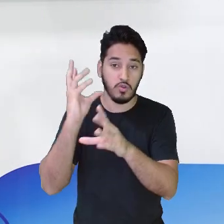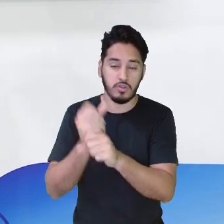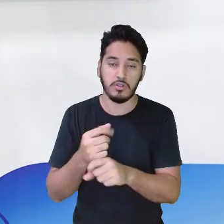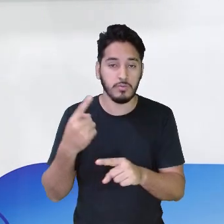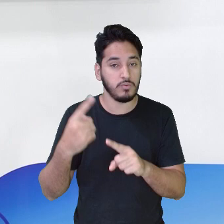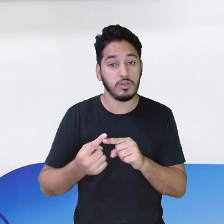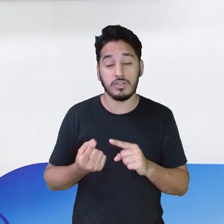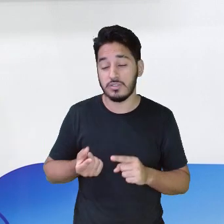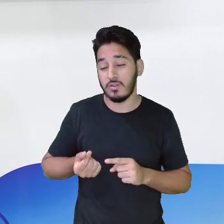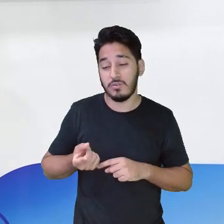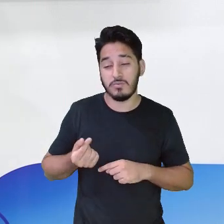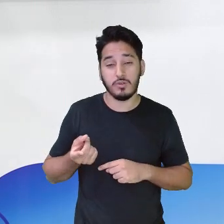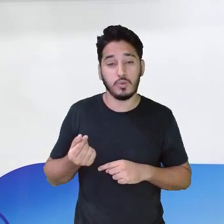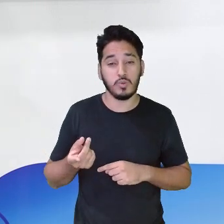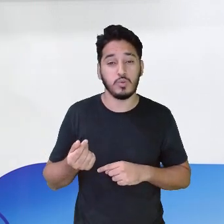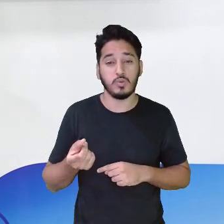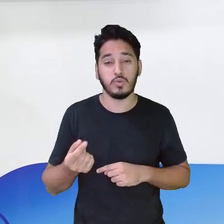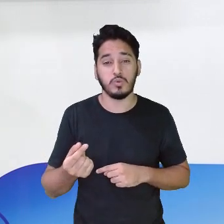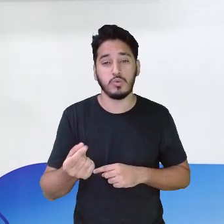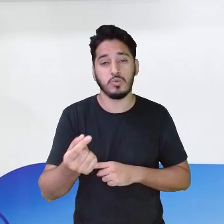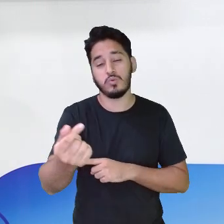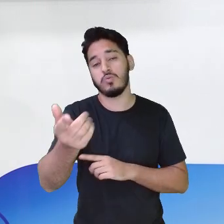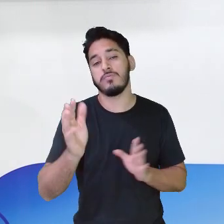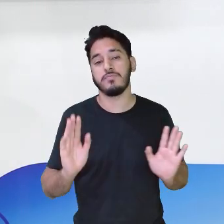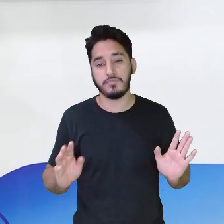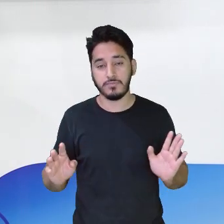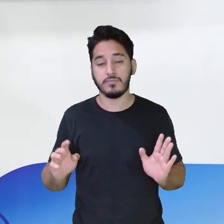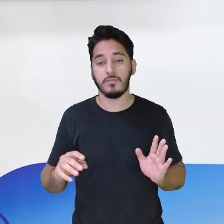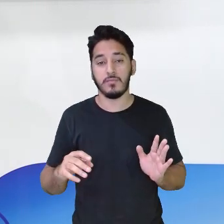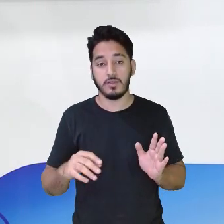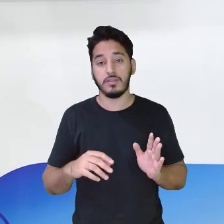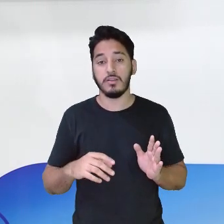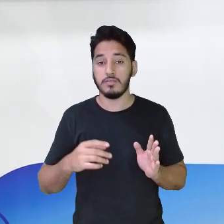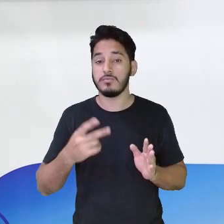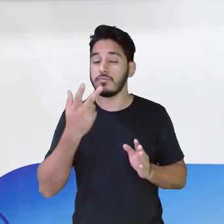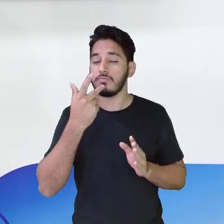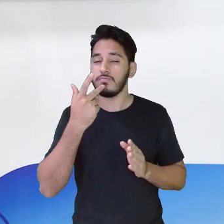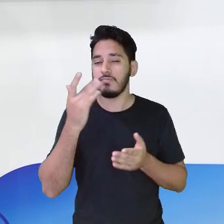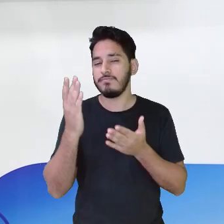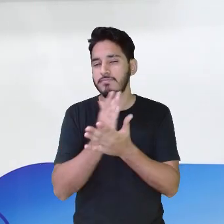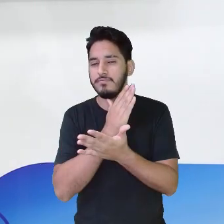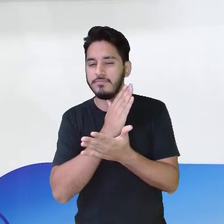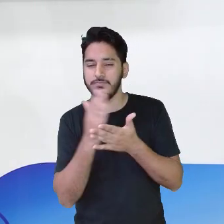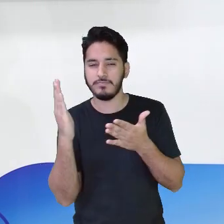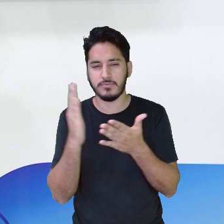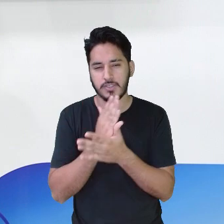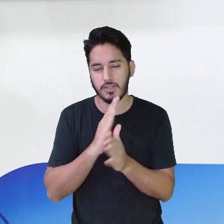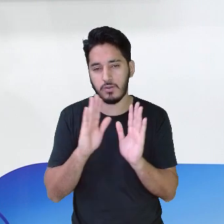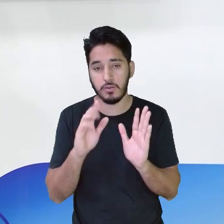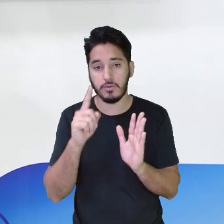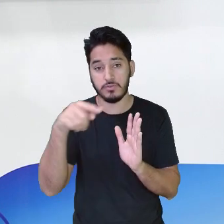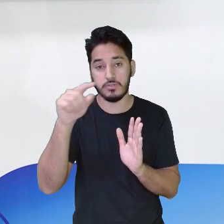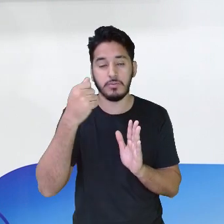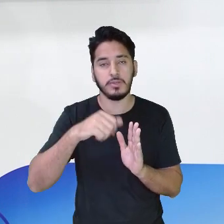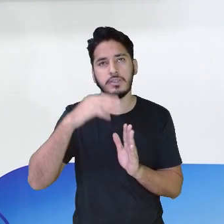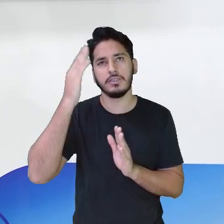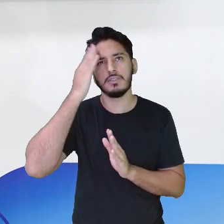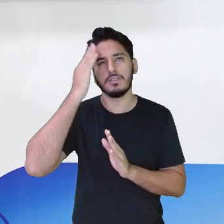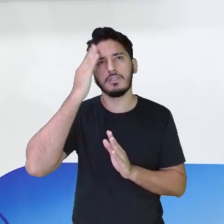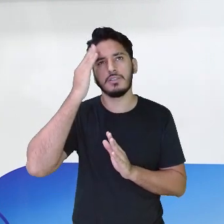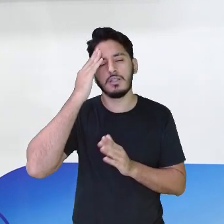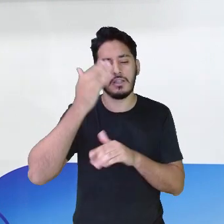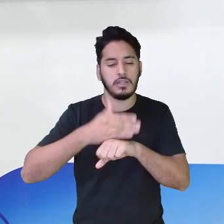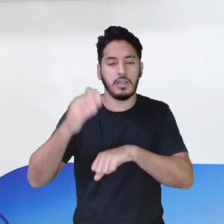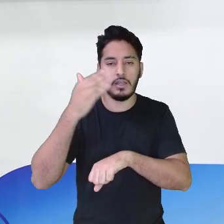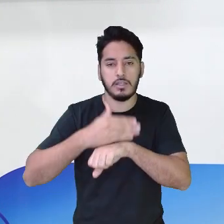porque são muitas, tá? A gente vai falar de algumas, só que vocês precisam treinar